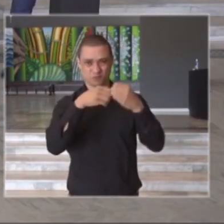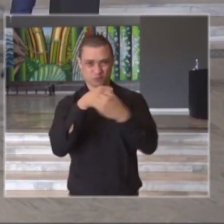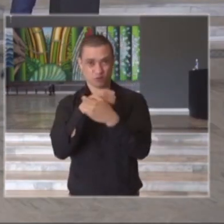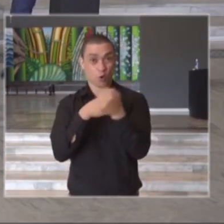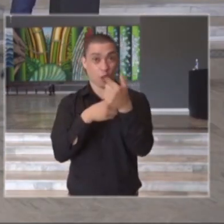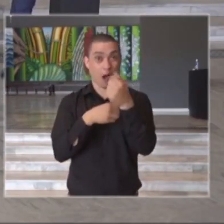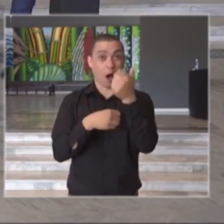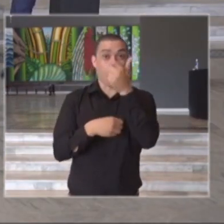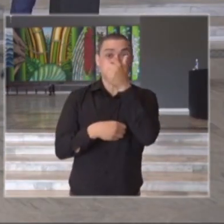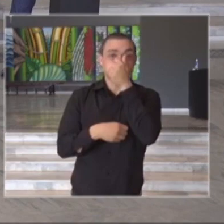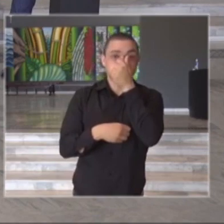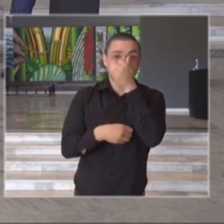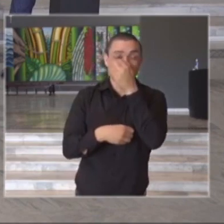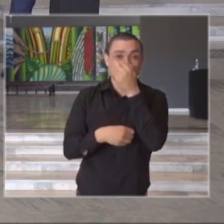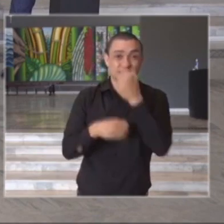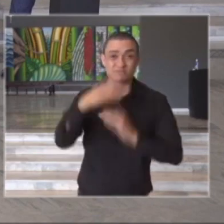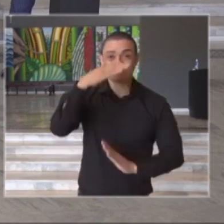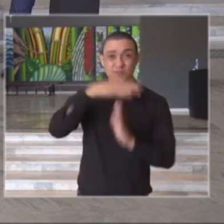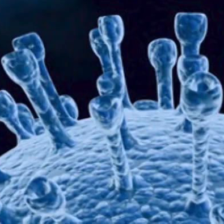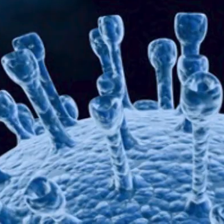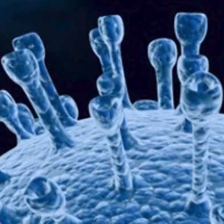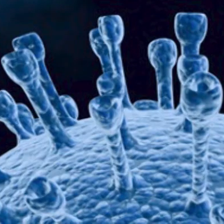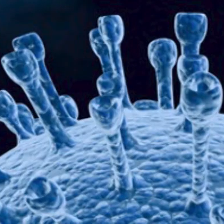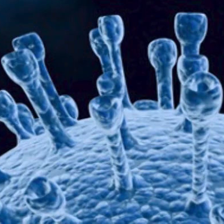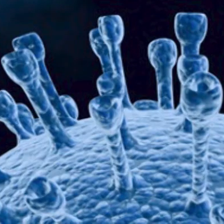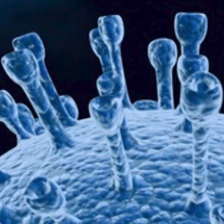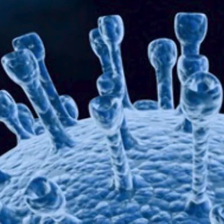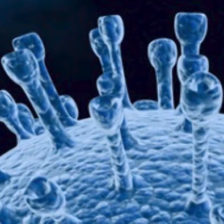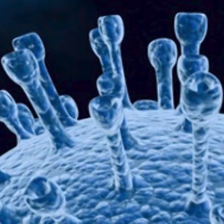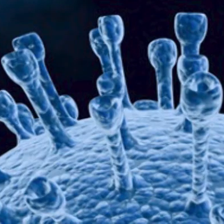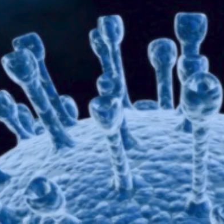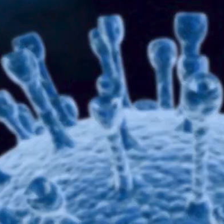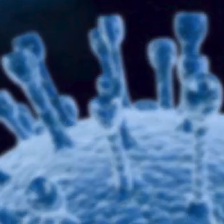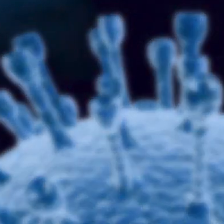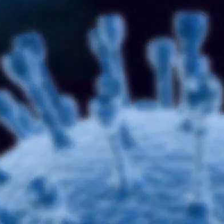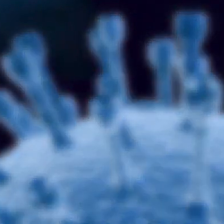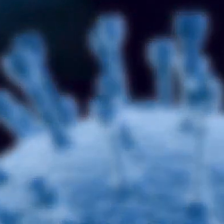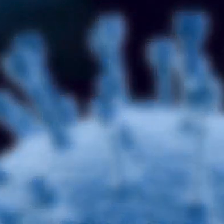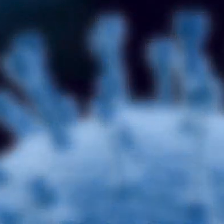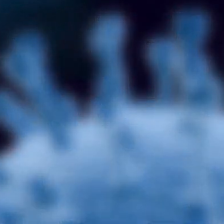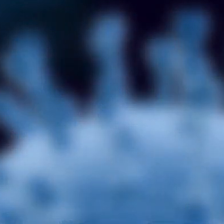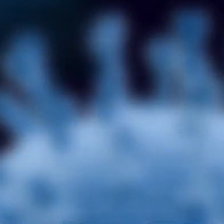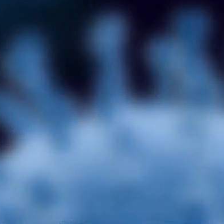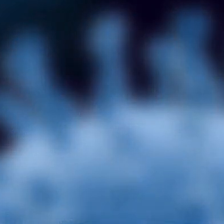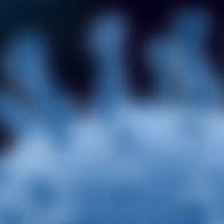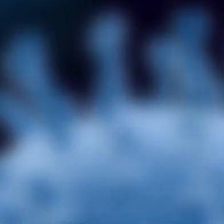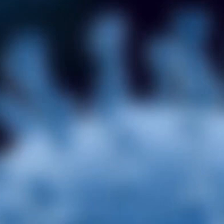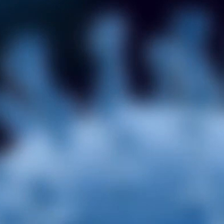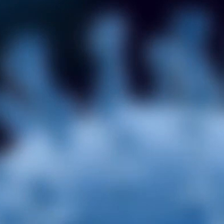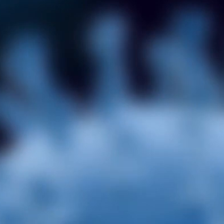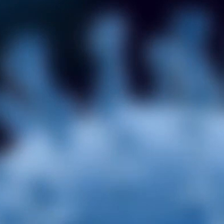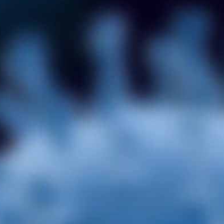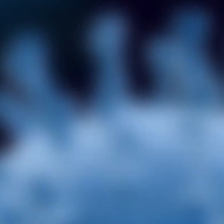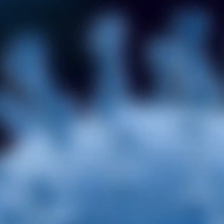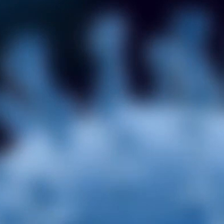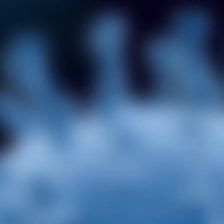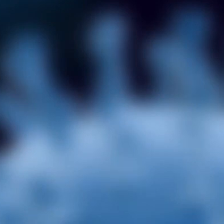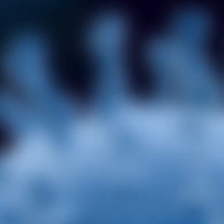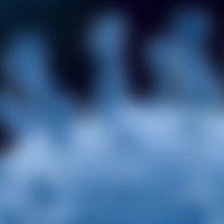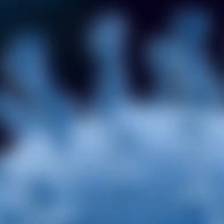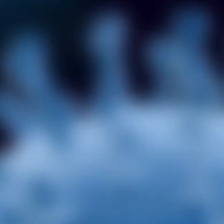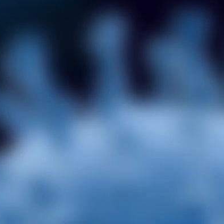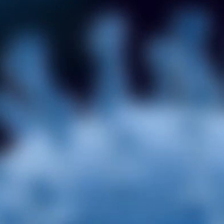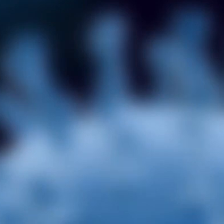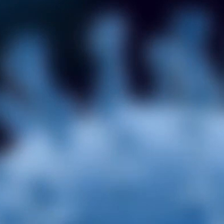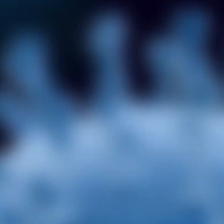24.000 elevação de onze por cento o número de vítimas fatais infelizmente também aumentou agora